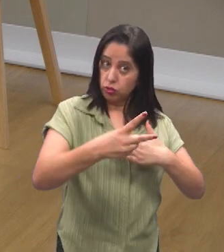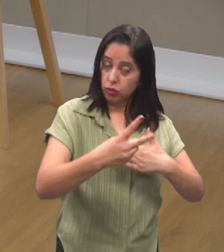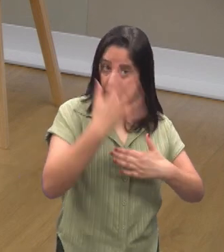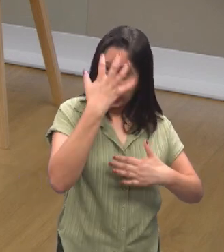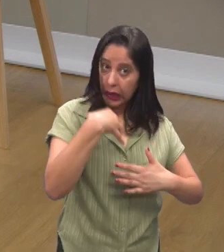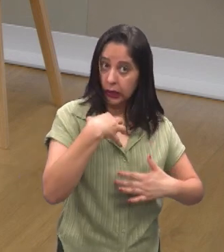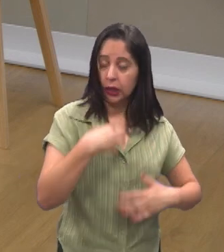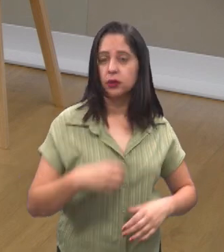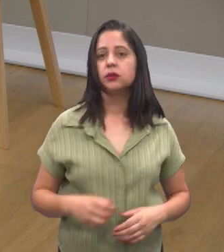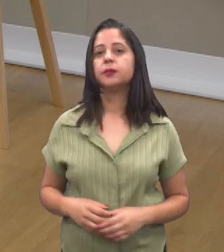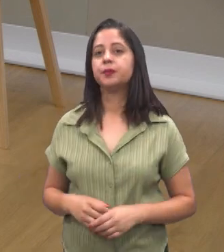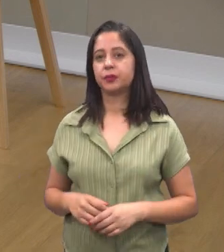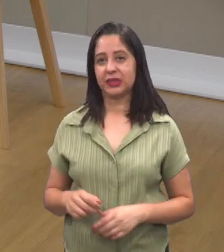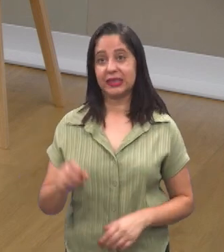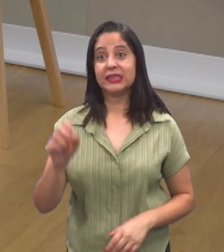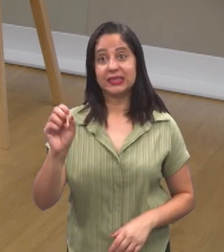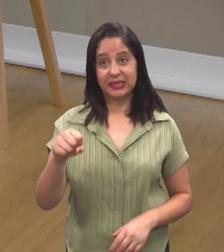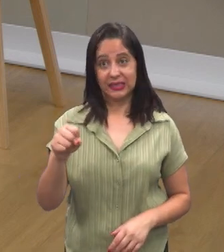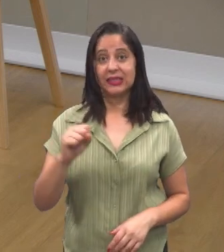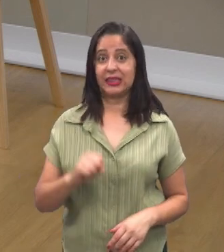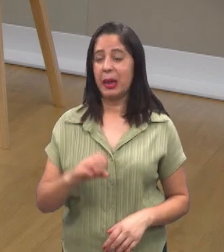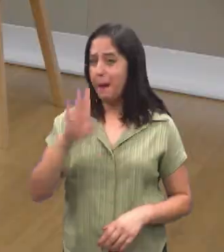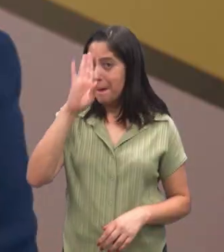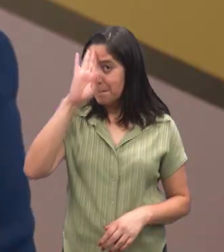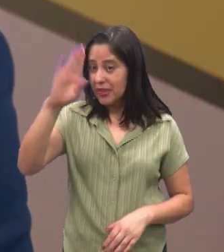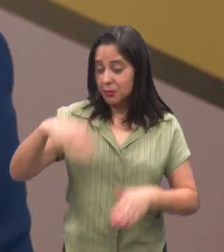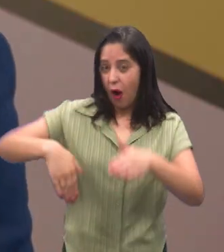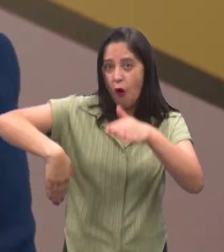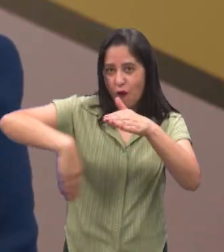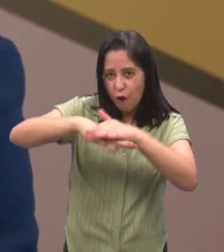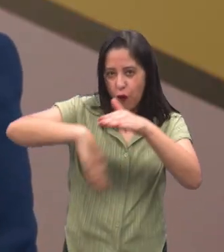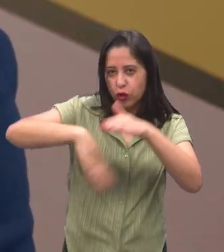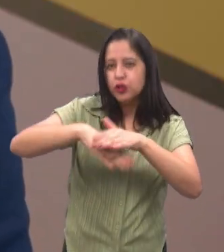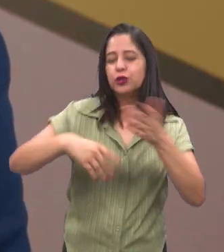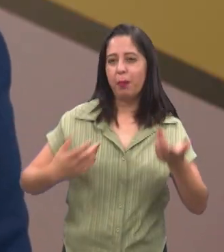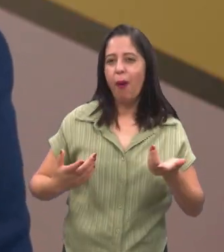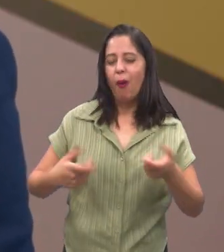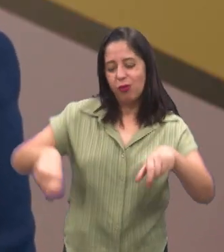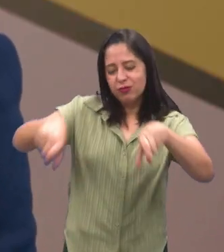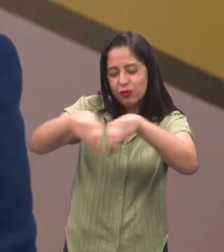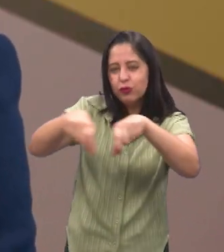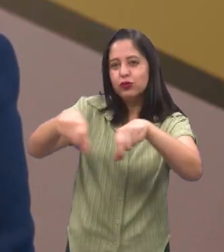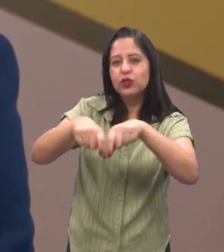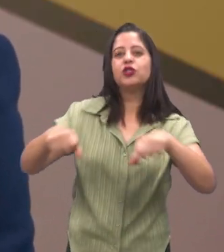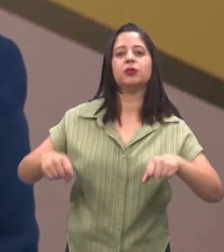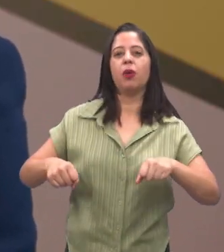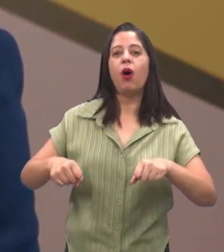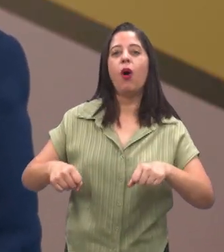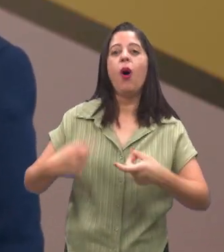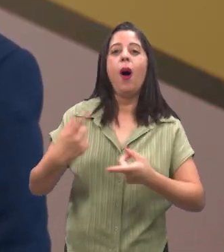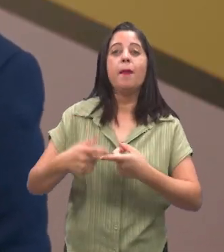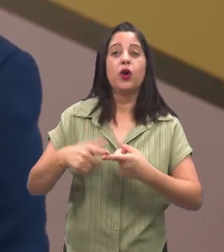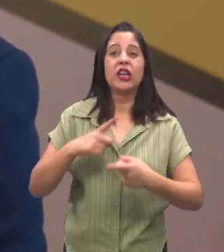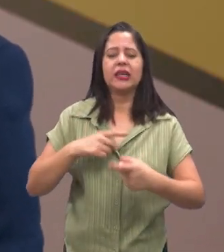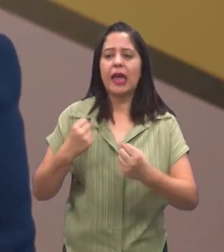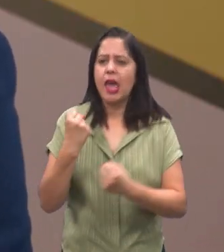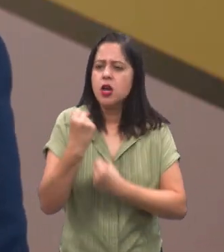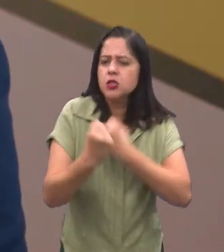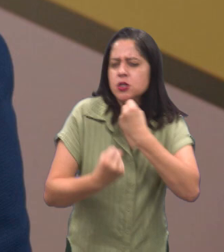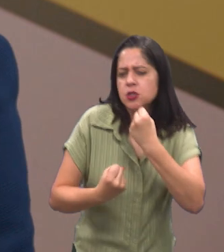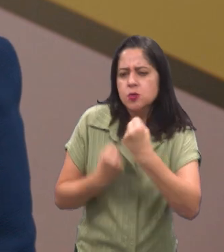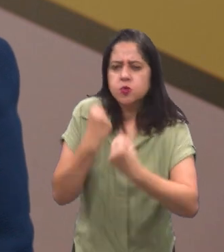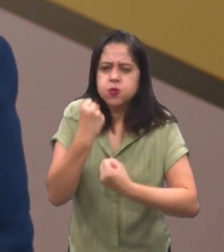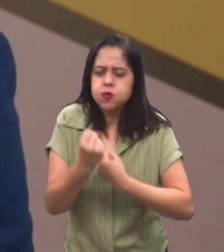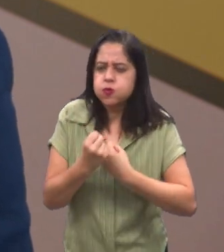né, doutor? Sim, o ideal, principalmente, é o futebol de fim de semana, que é um esporte que você tem muitos tiros, né, você faz esforços